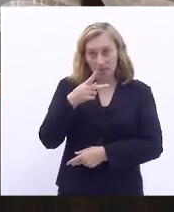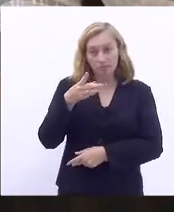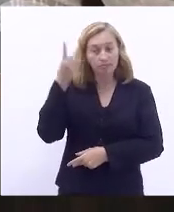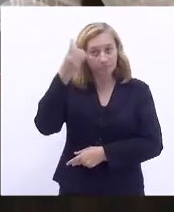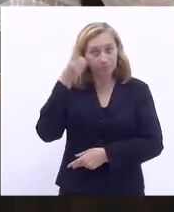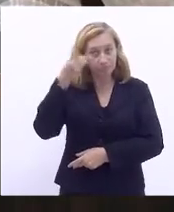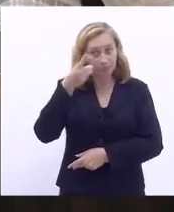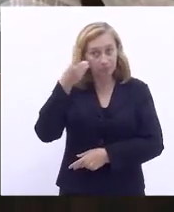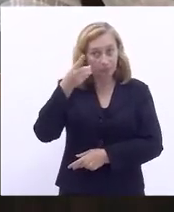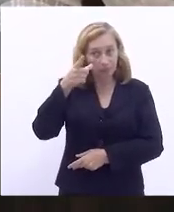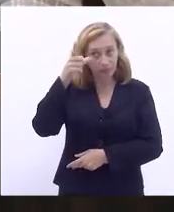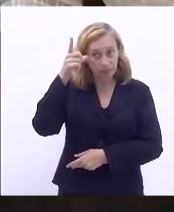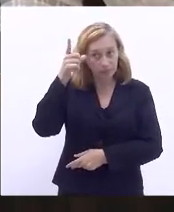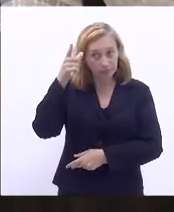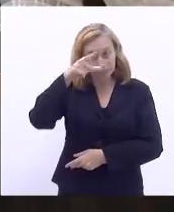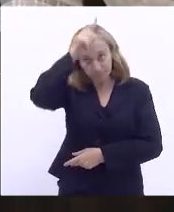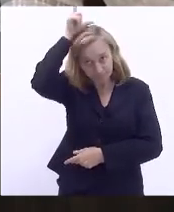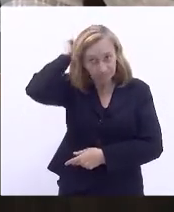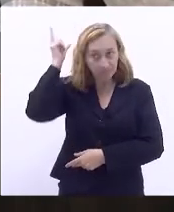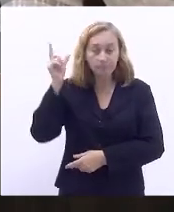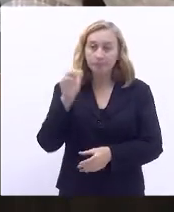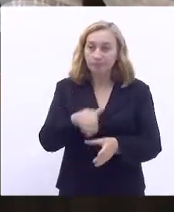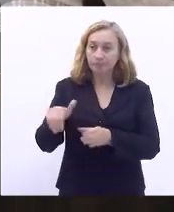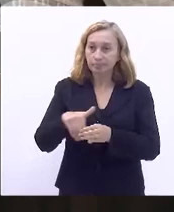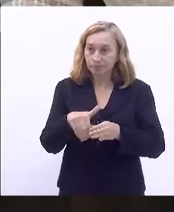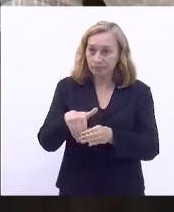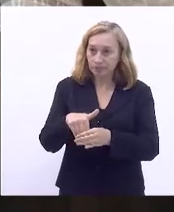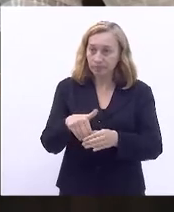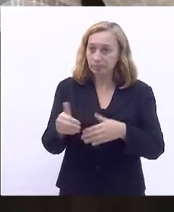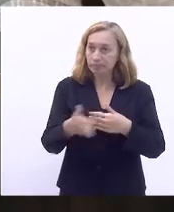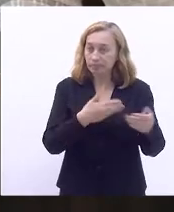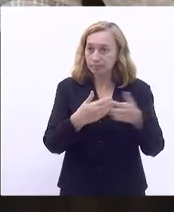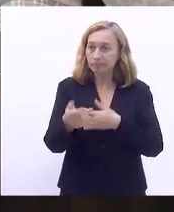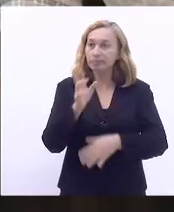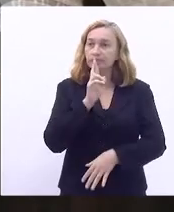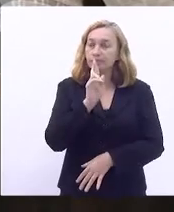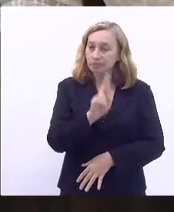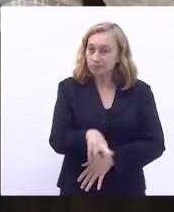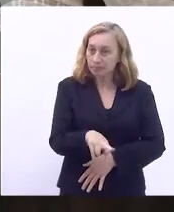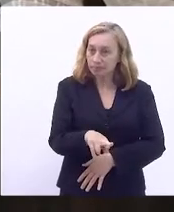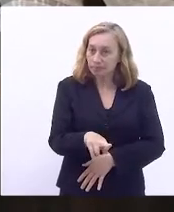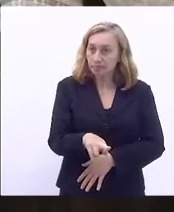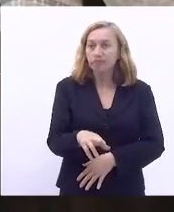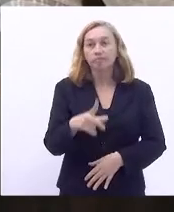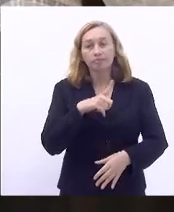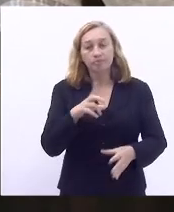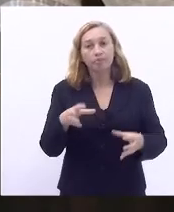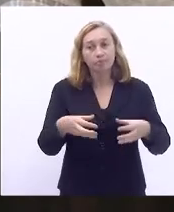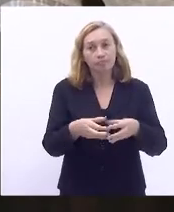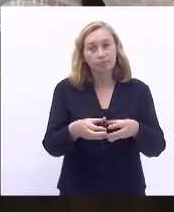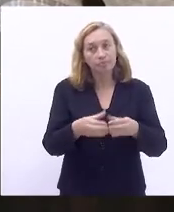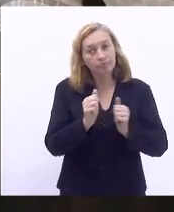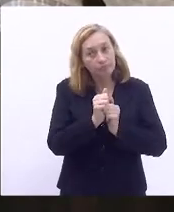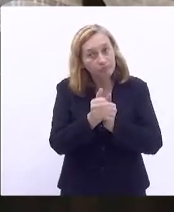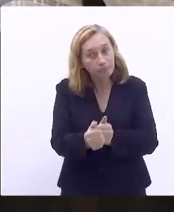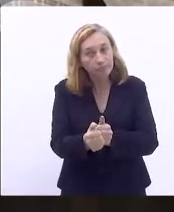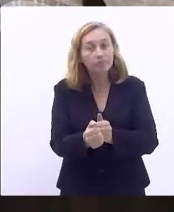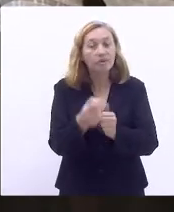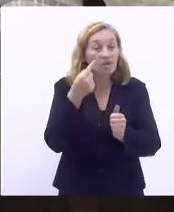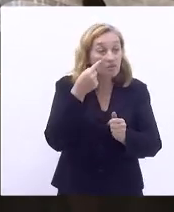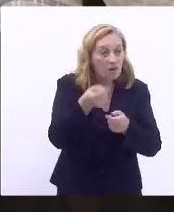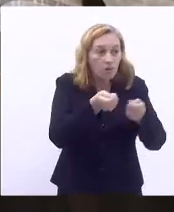Luiz. Nós vamos votar. Qualquer que seja o resultado, vai ter uma comissão que vai acompanhar, vai ver os